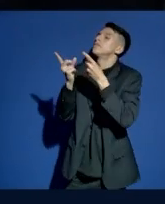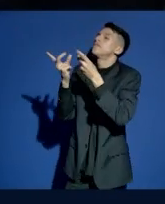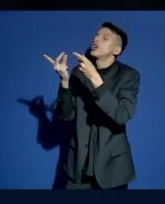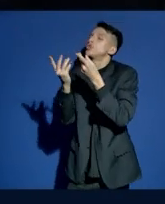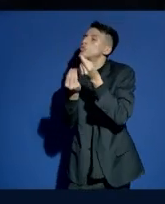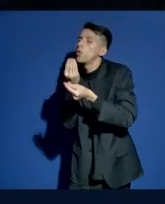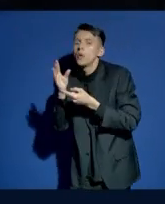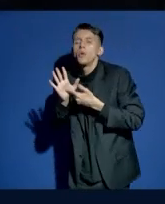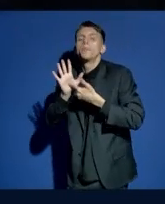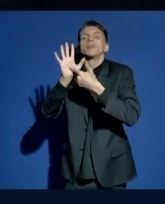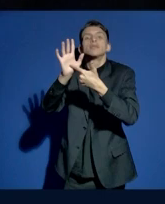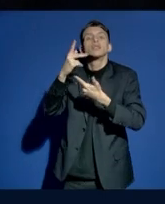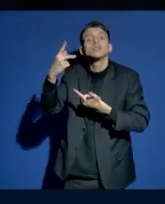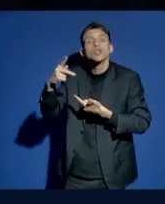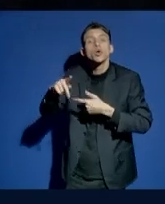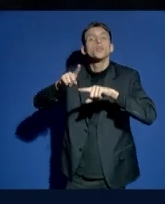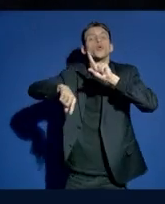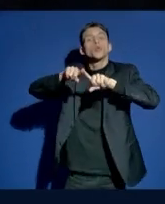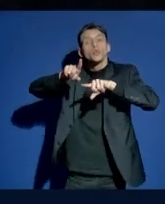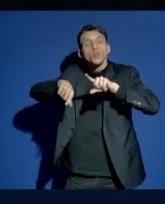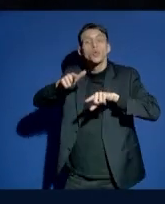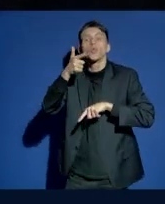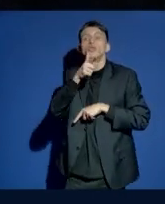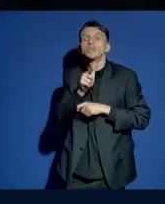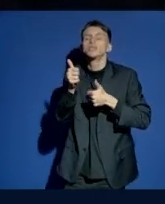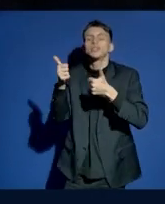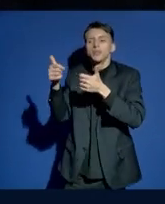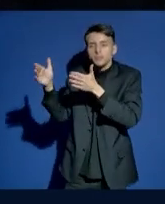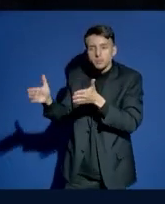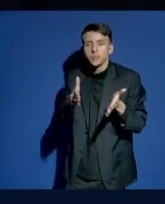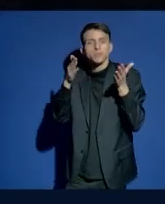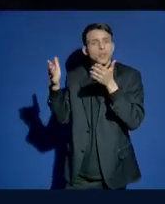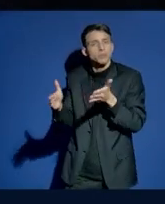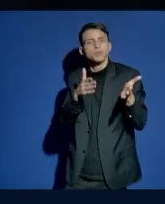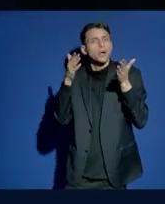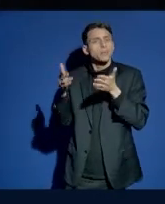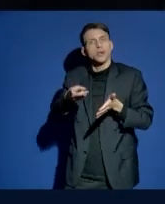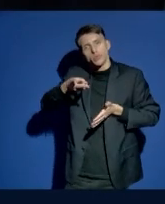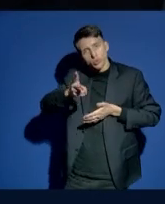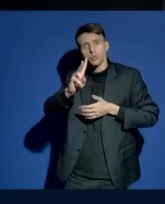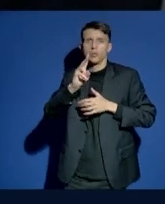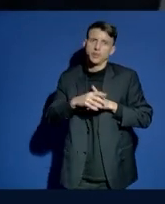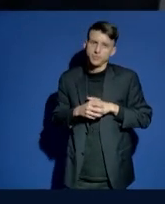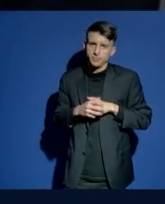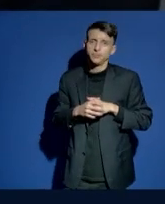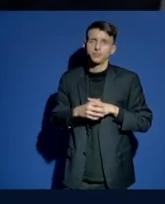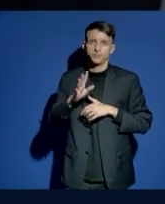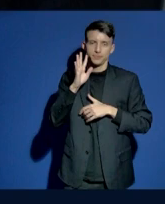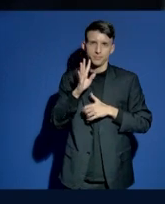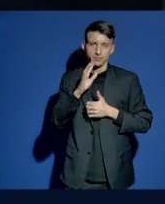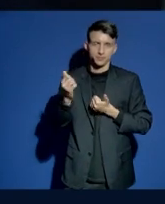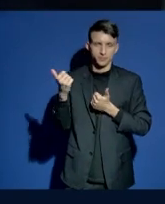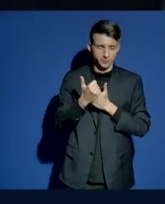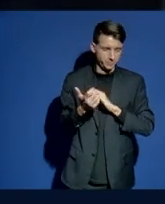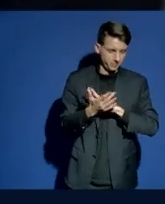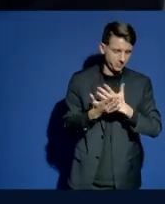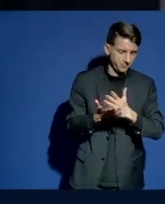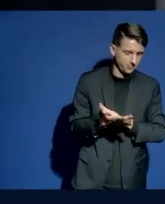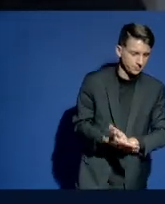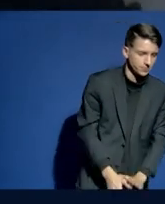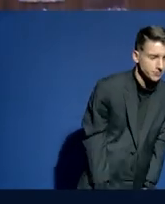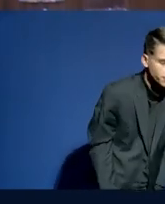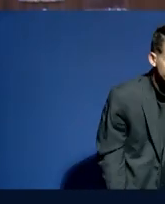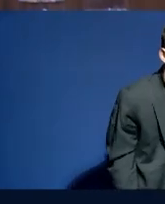a apresentação do teu produto para que essa demanda se realize. Legal, Diego. Bom, boa tarde a